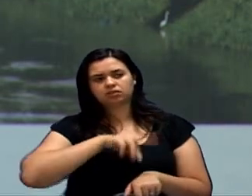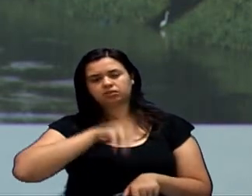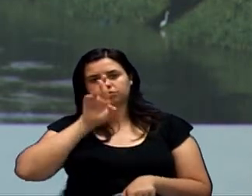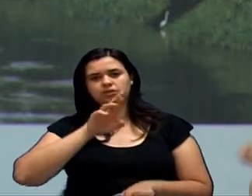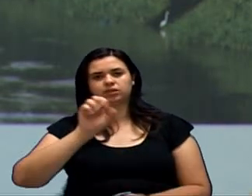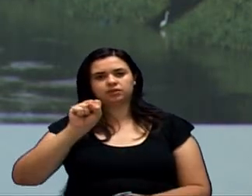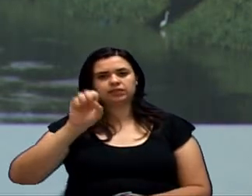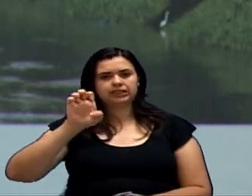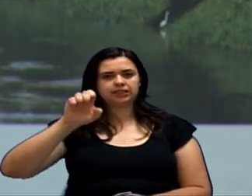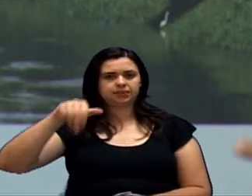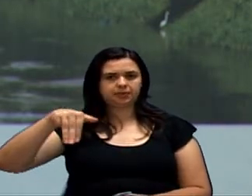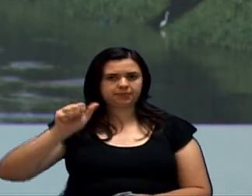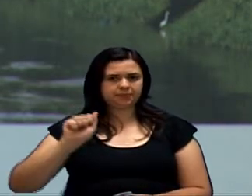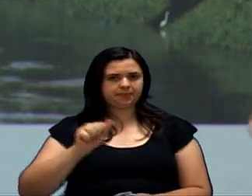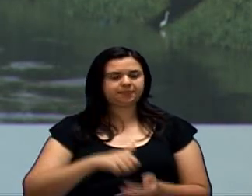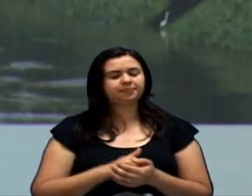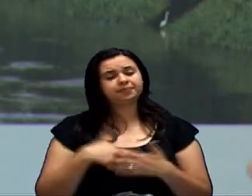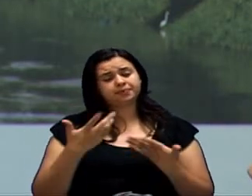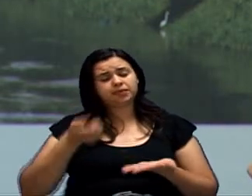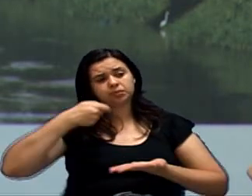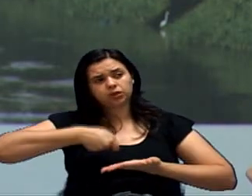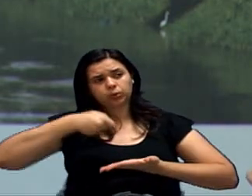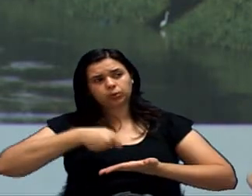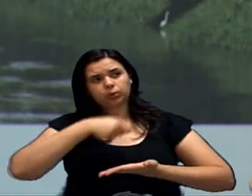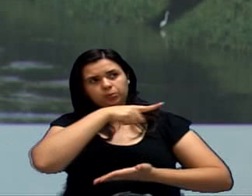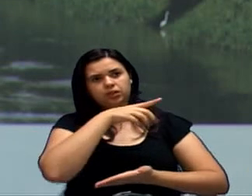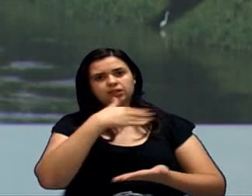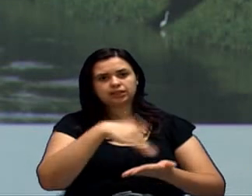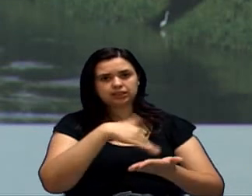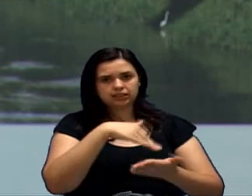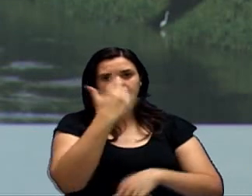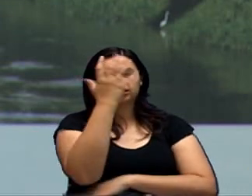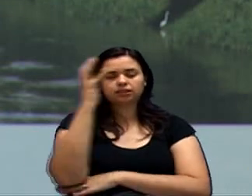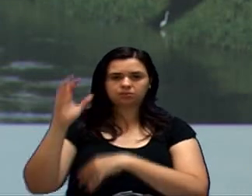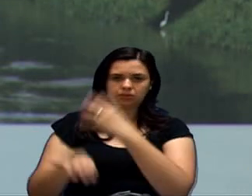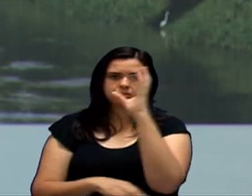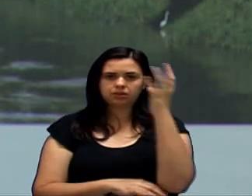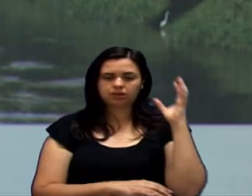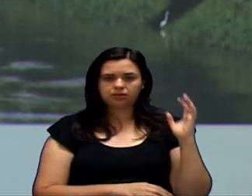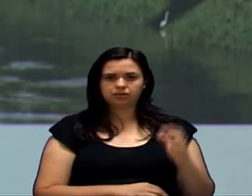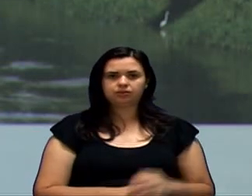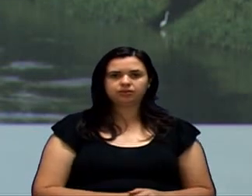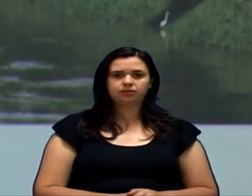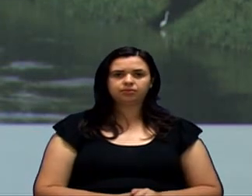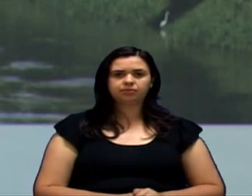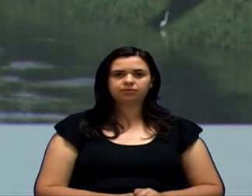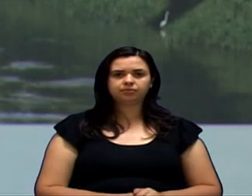SEMA. Então, nós temos que cobrar a Secretaria do Meio Ambiente. Hã?